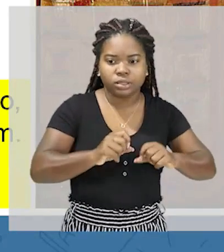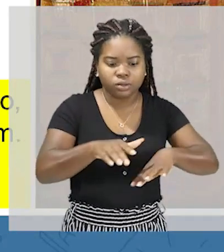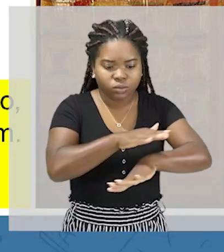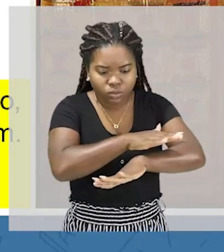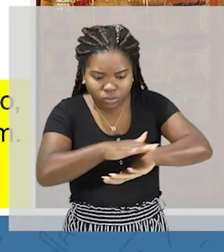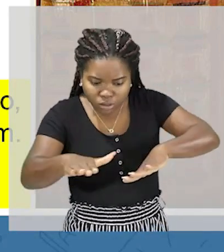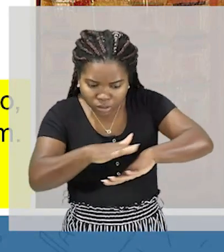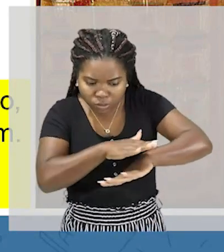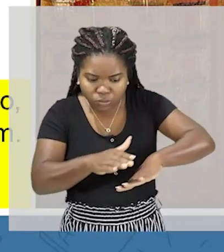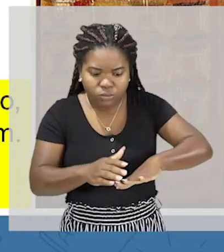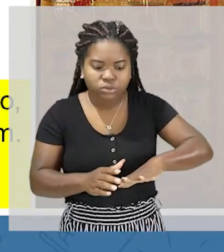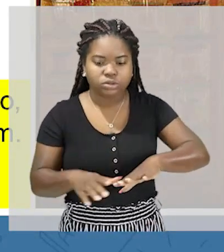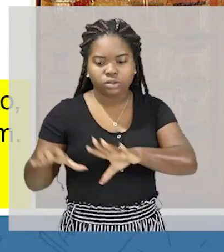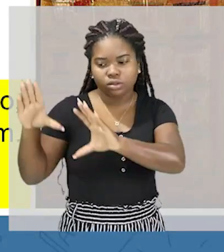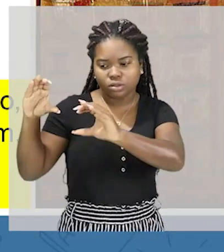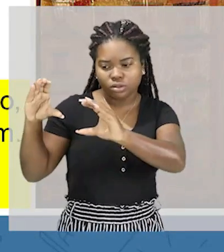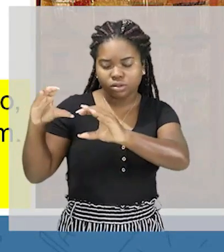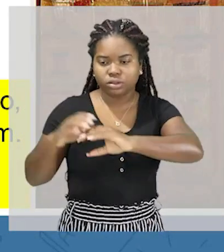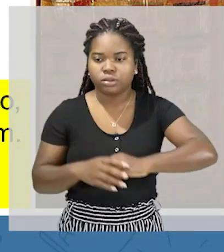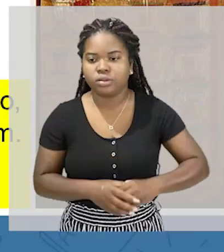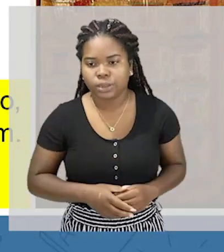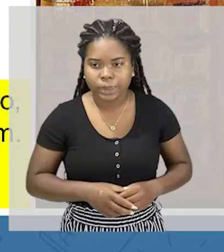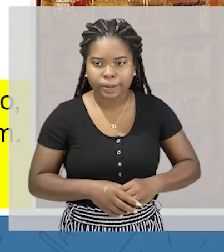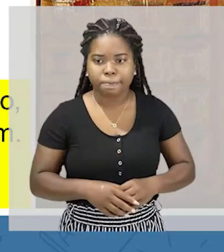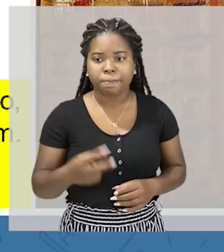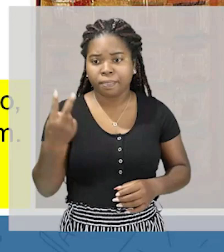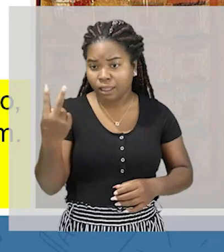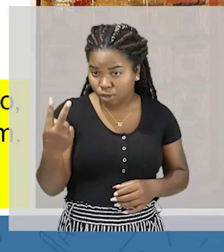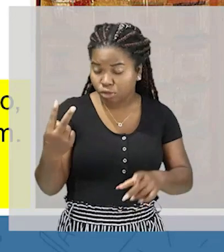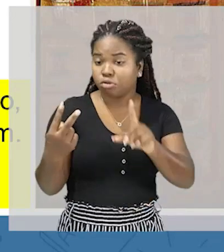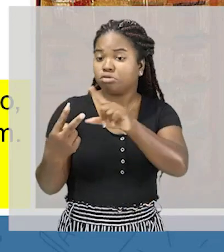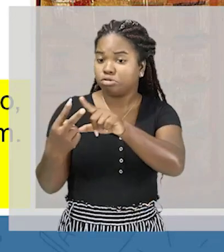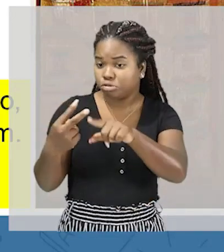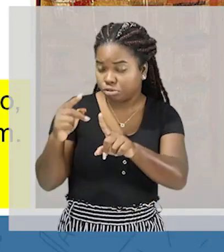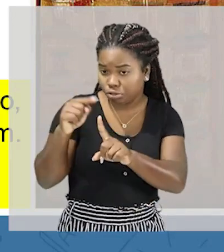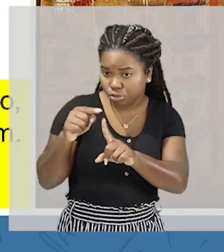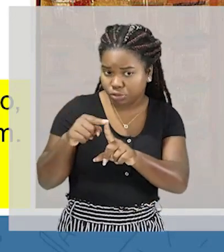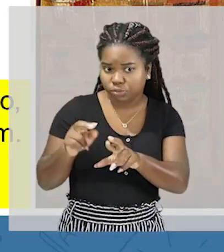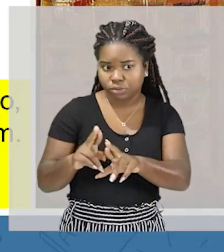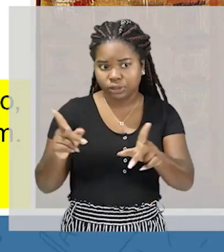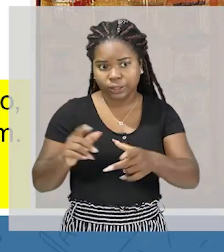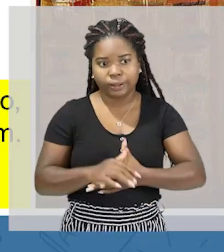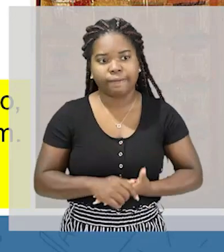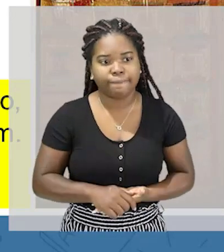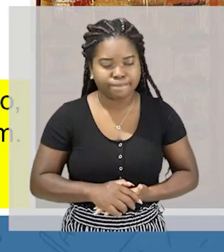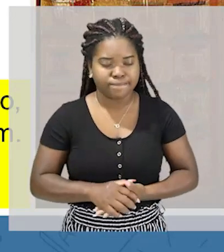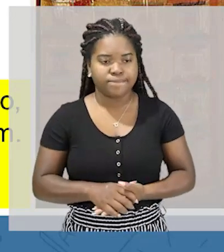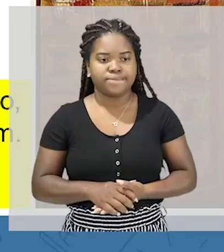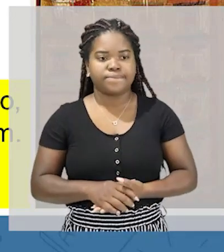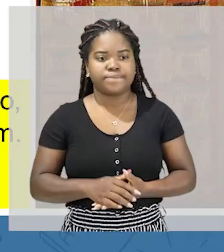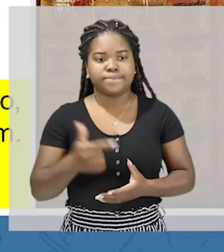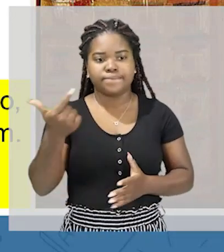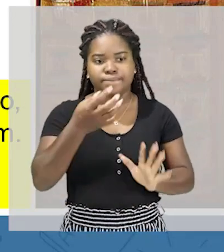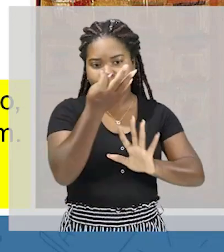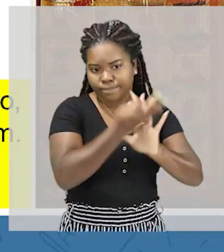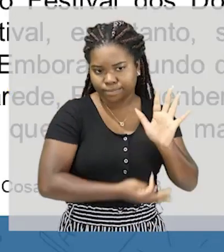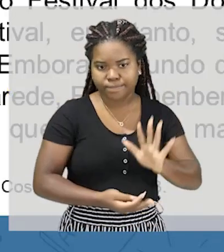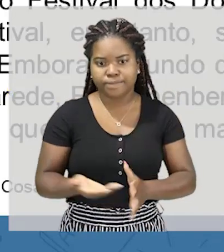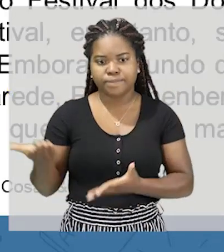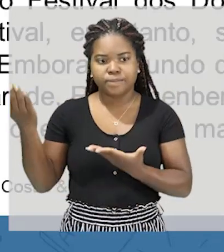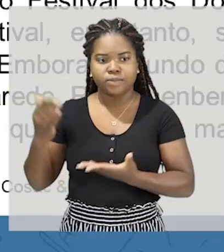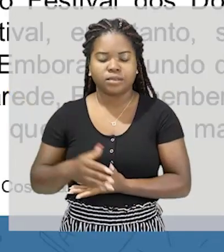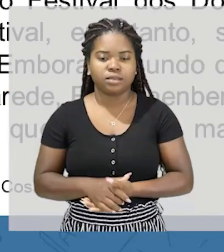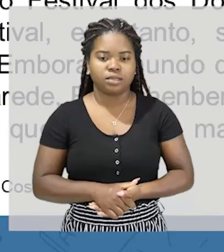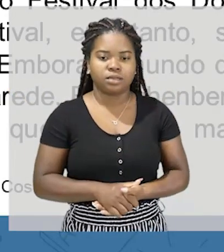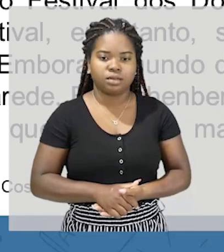deu trabalho para perceber isso. E aí você tem duas leituras bem distintas, vou começar por essa. Texto 2. No verão